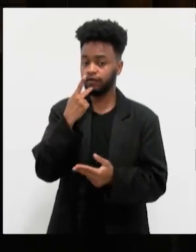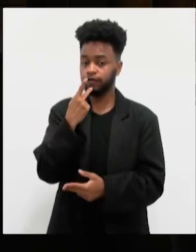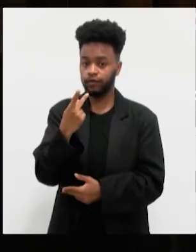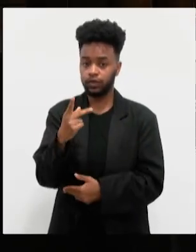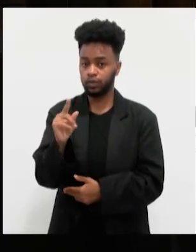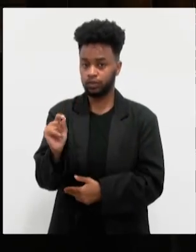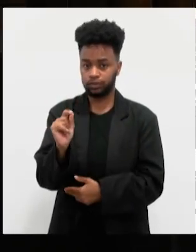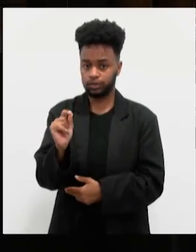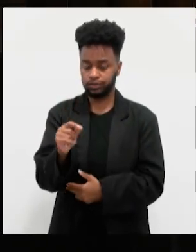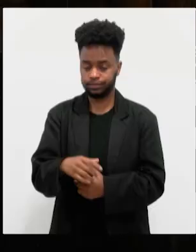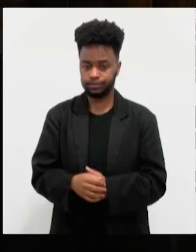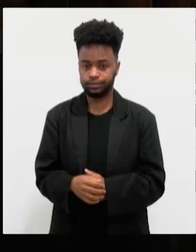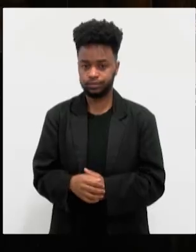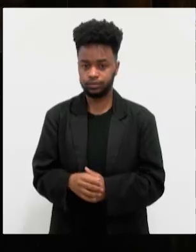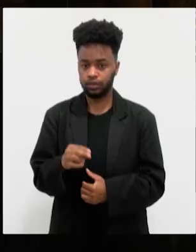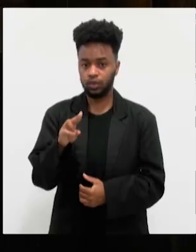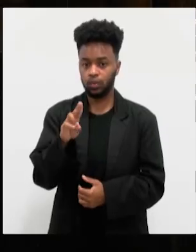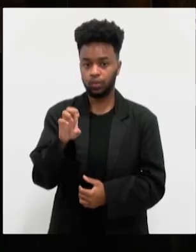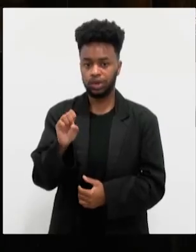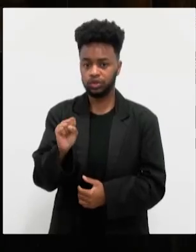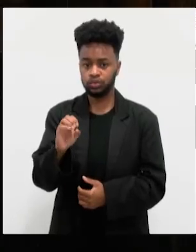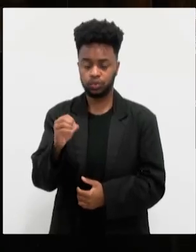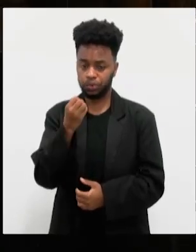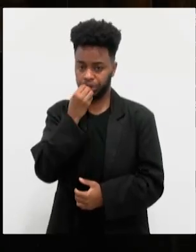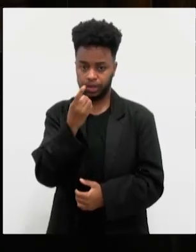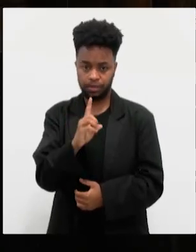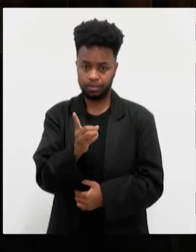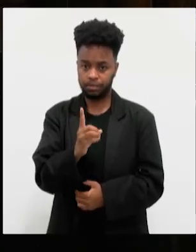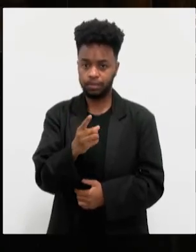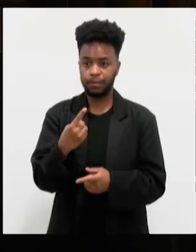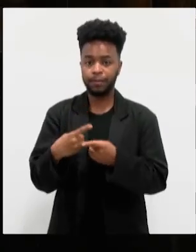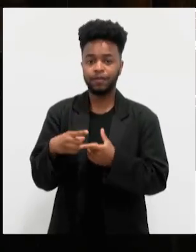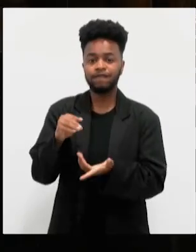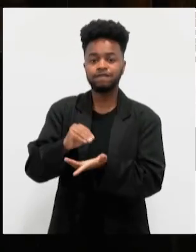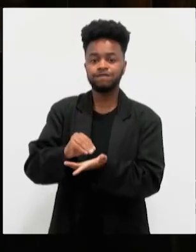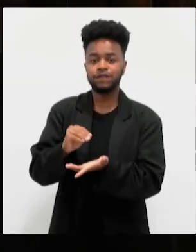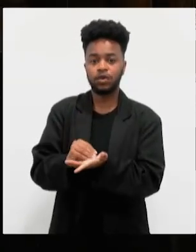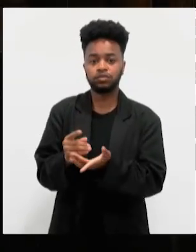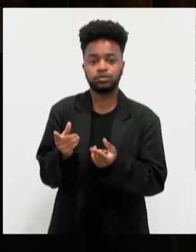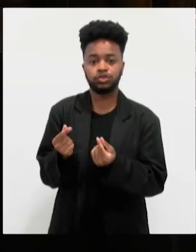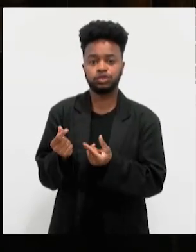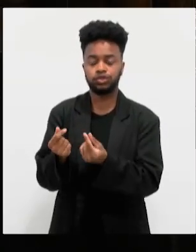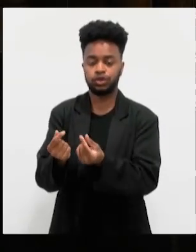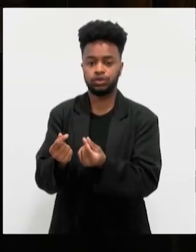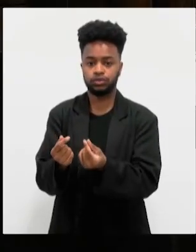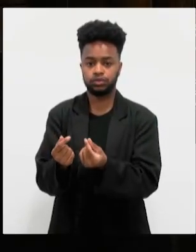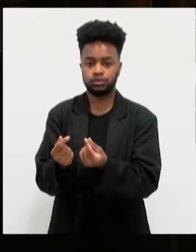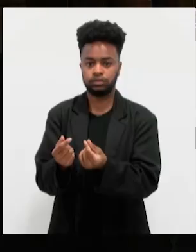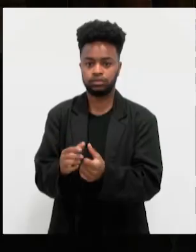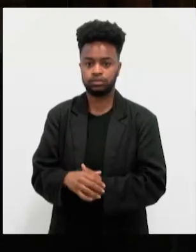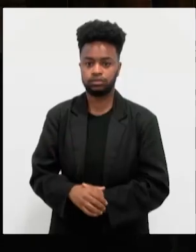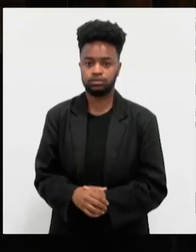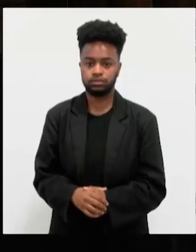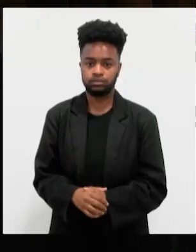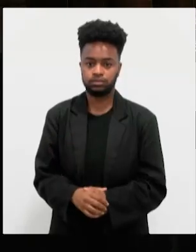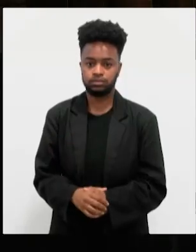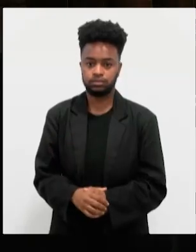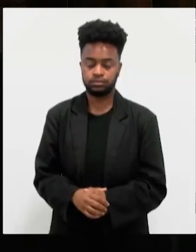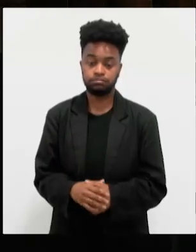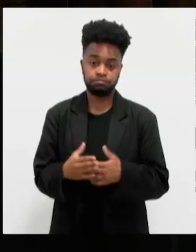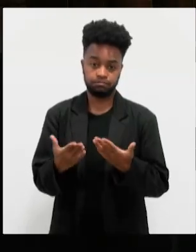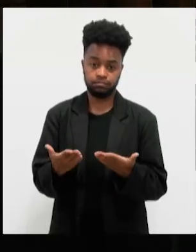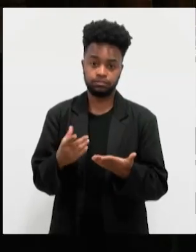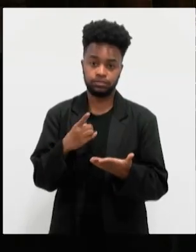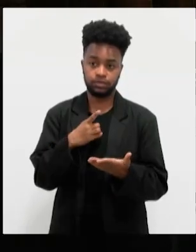é que a UESO não ia bem porque faltavam recursos. E como campus da